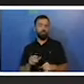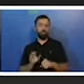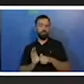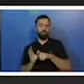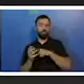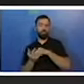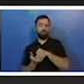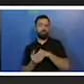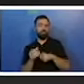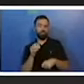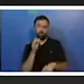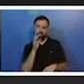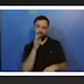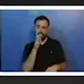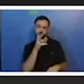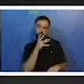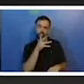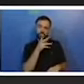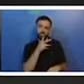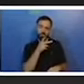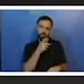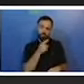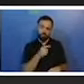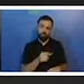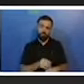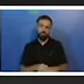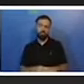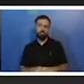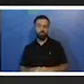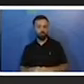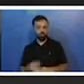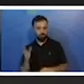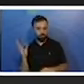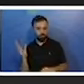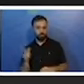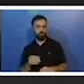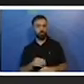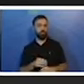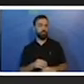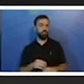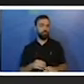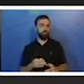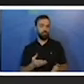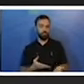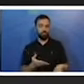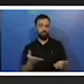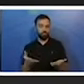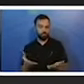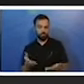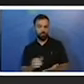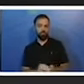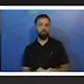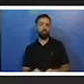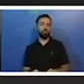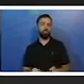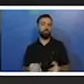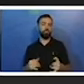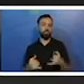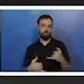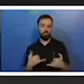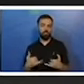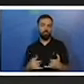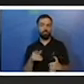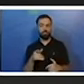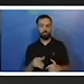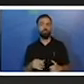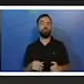a é com muita dedicação que os professores estão tentando passar o máximo possível de atividades